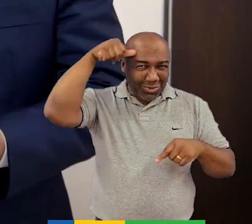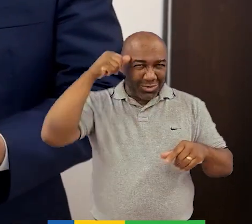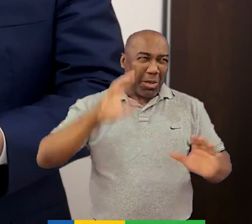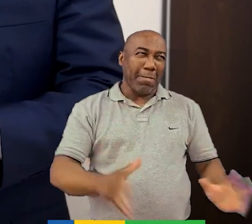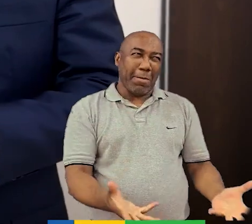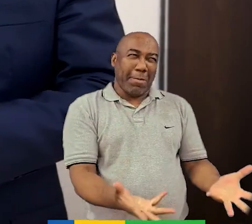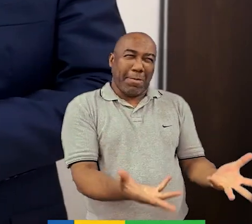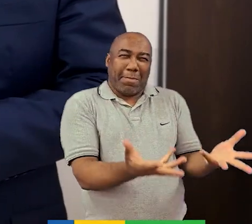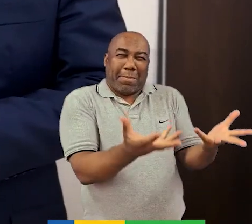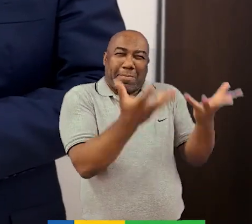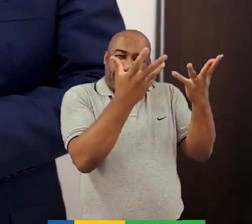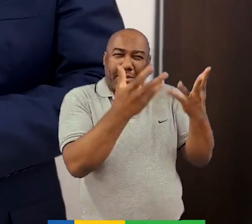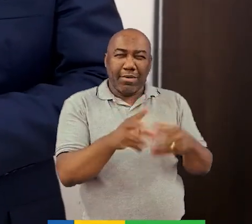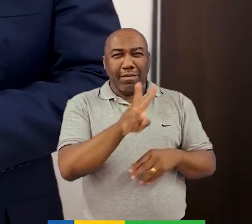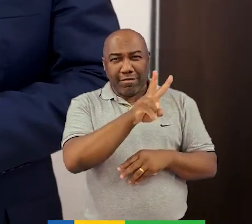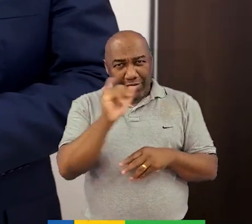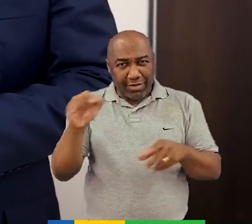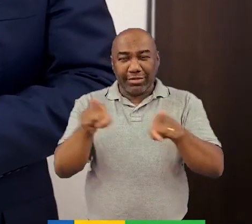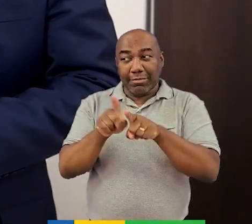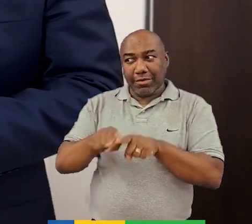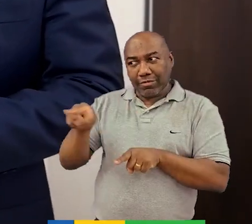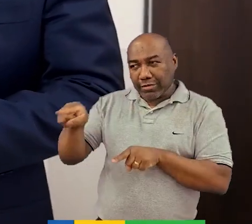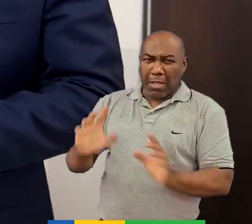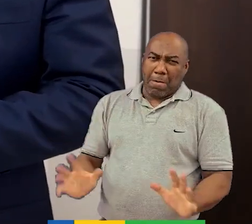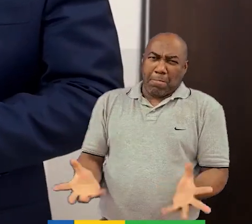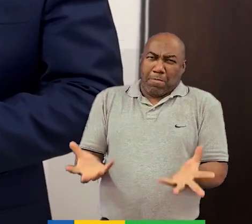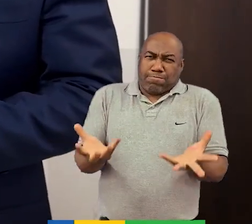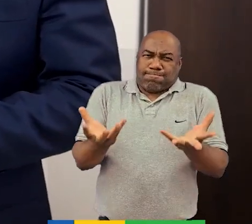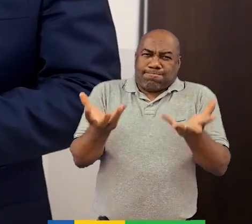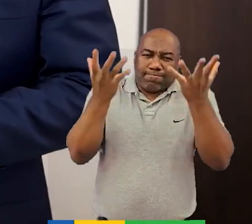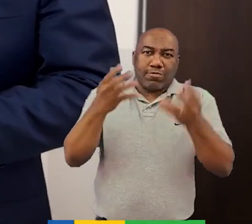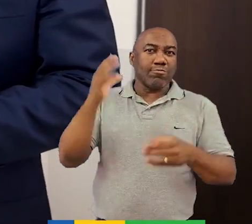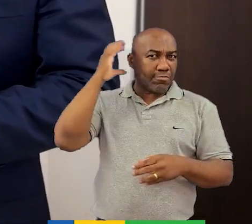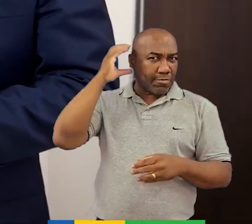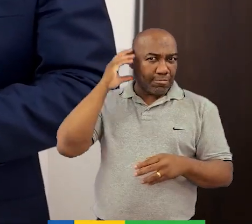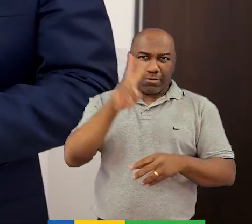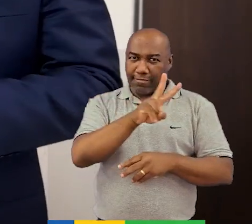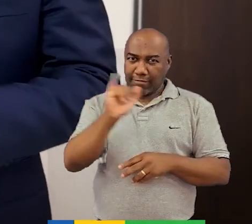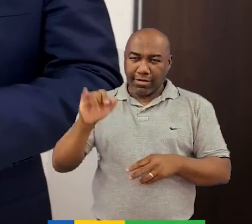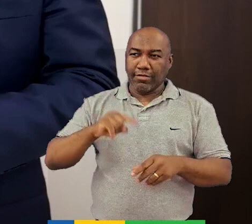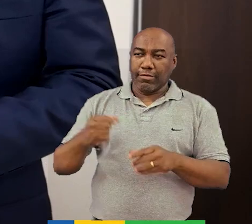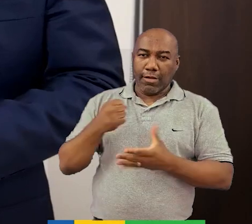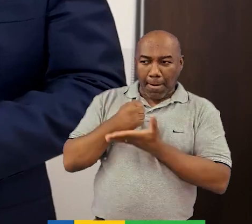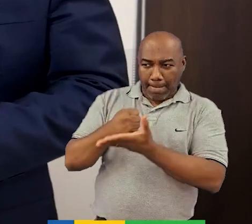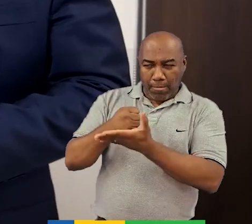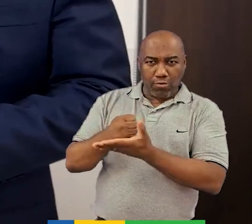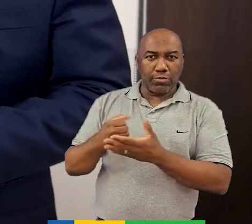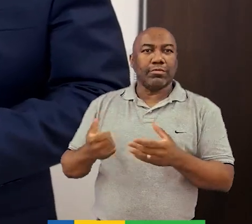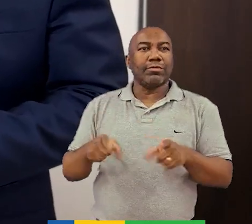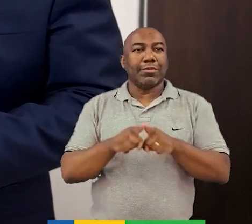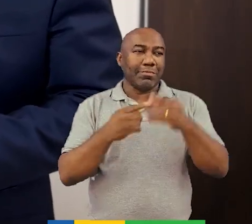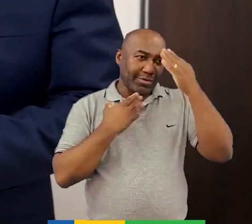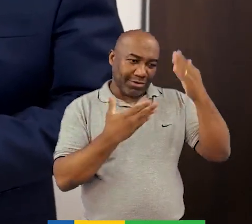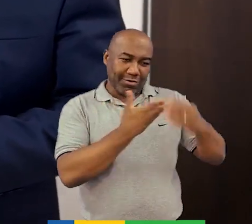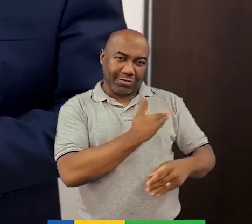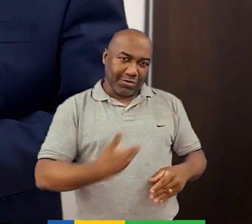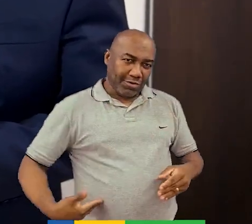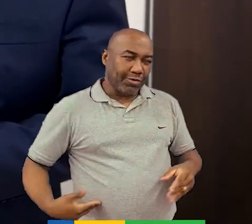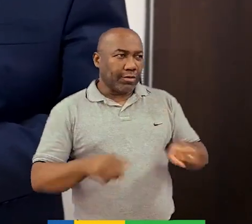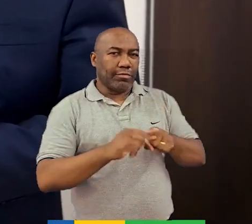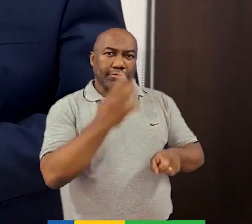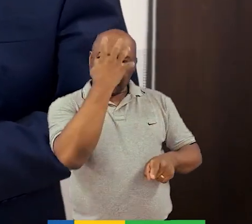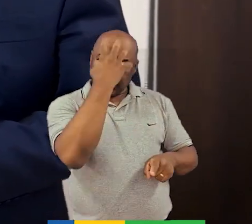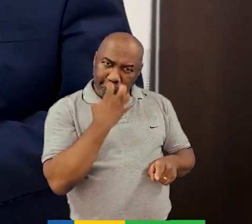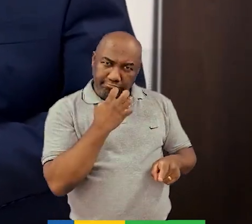nós consertamos Mato Grosso e acredito que é assim que você vai consertar a nossa querida Cuiabá. Conta com o nosso apoio.